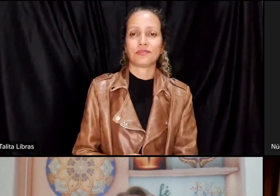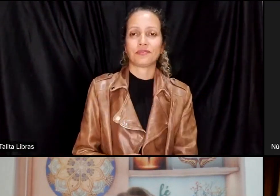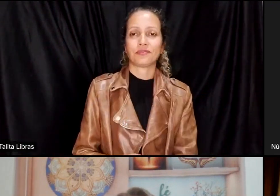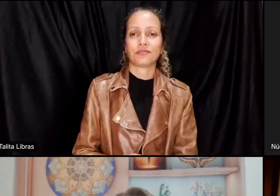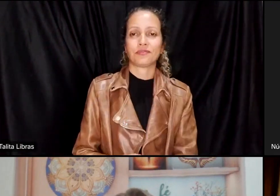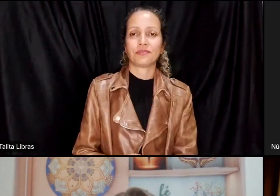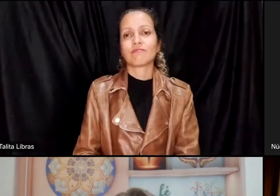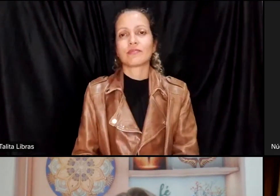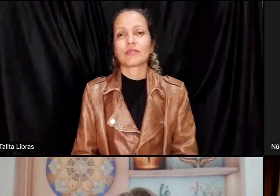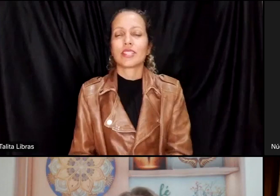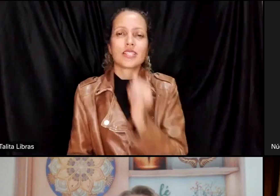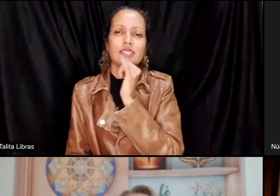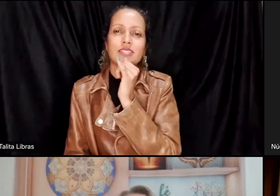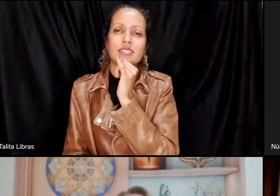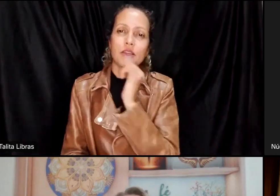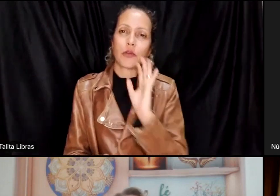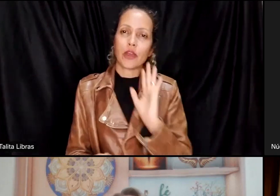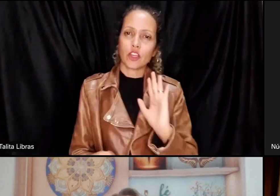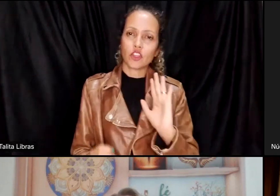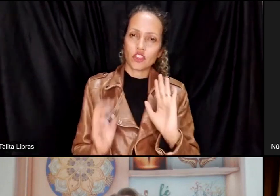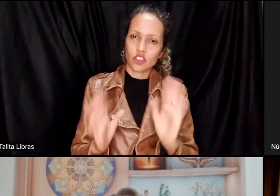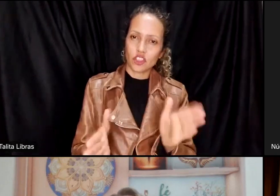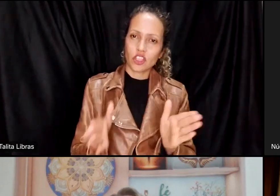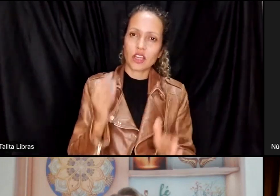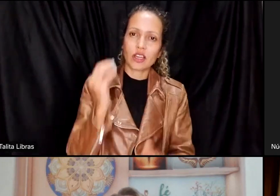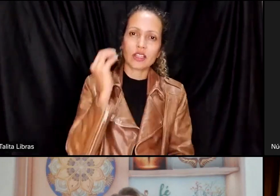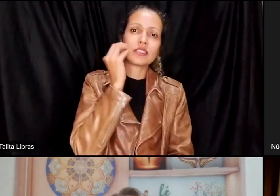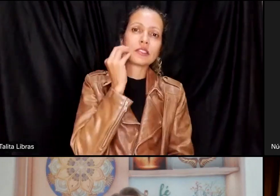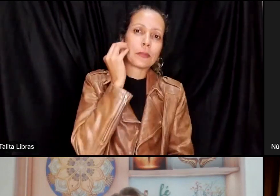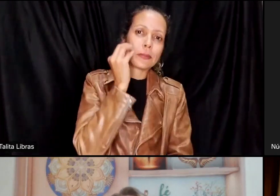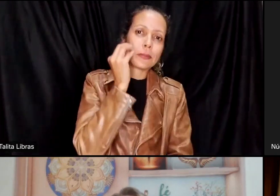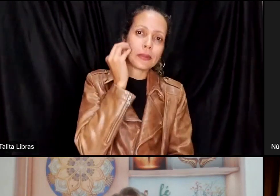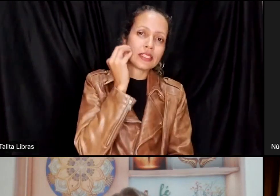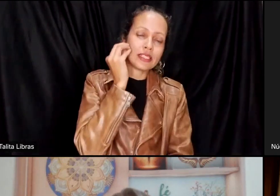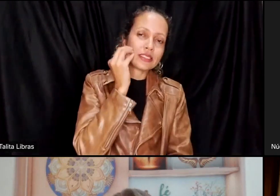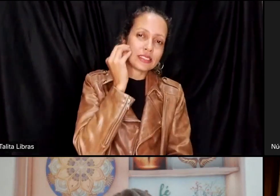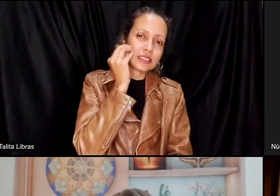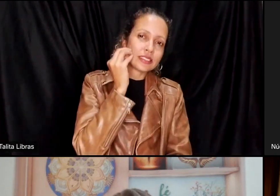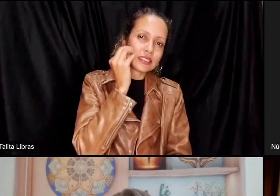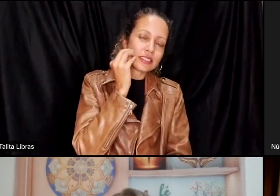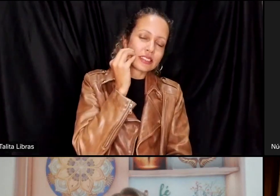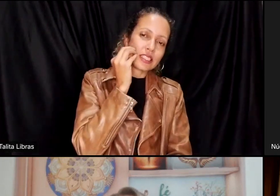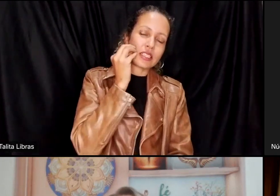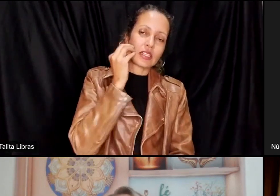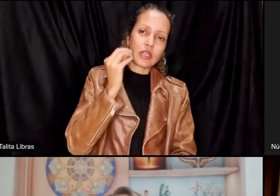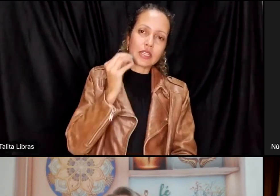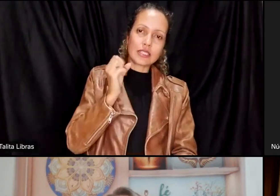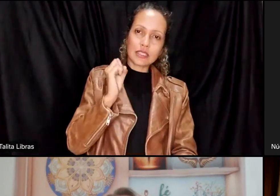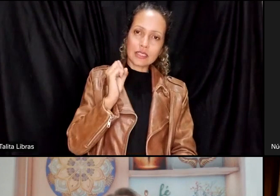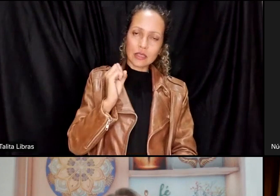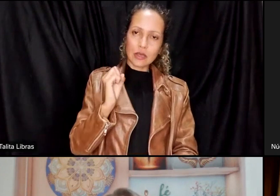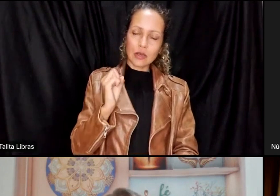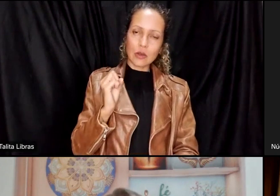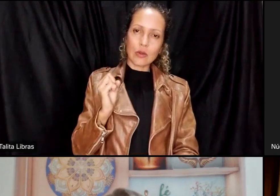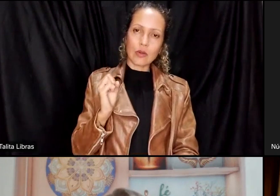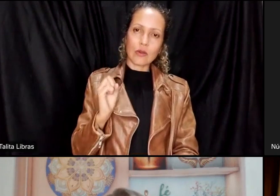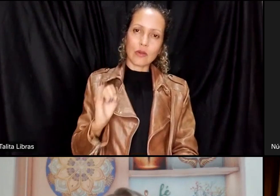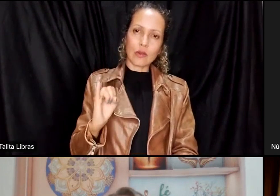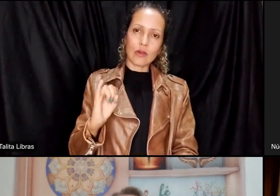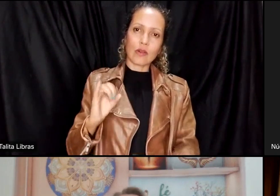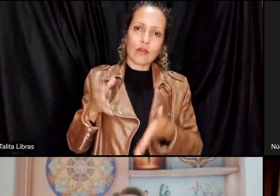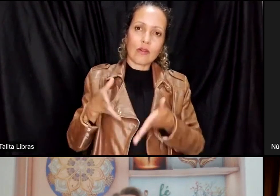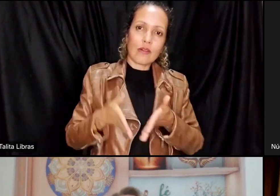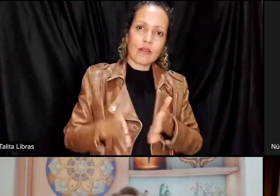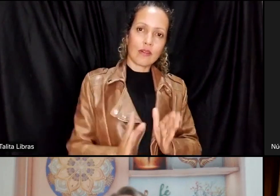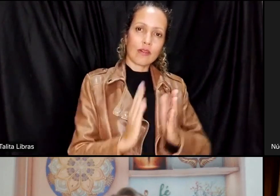foi ninguém que me contou. Eu tive essa experiência. Quando a criança nasce e a família resolve fazer o implante,